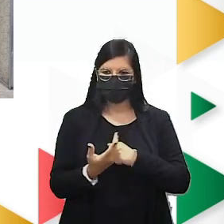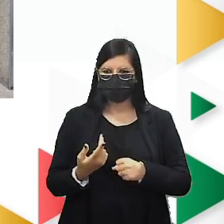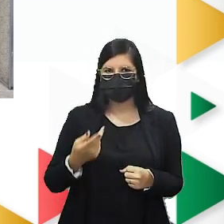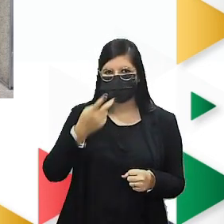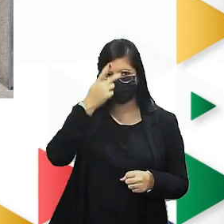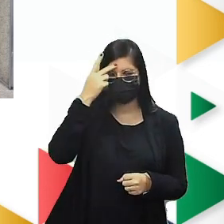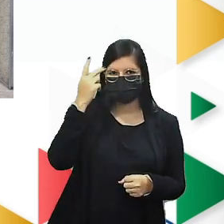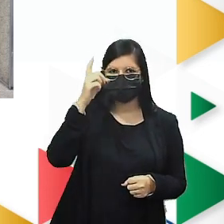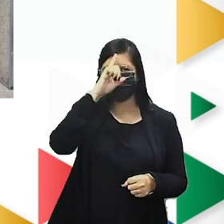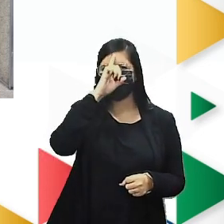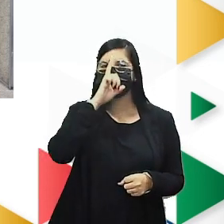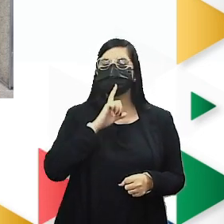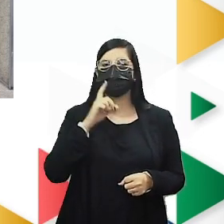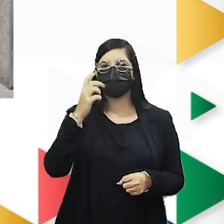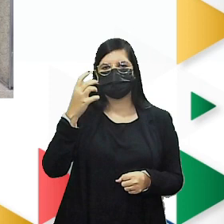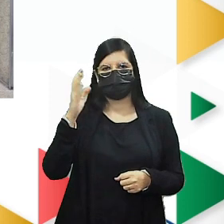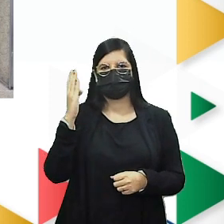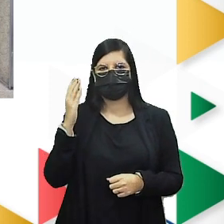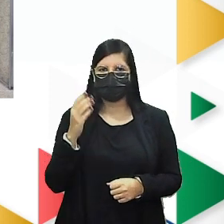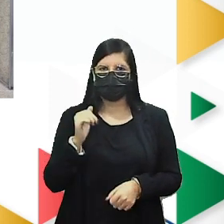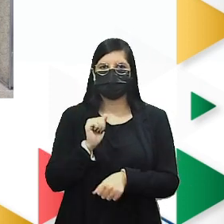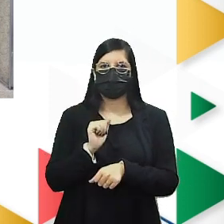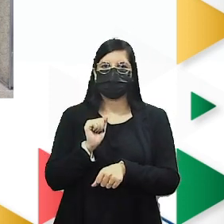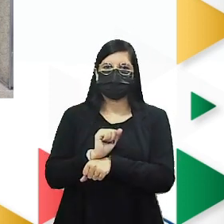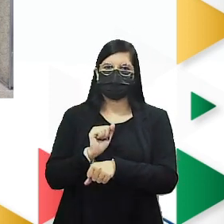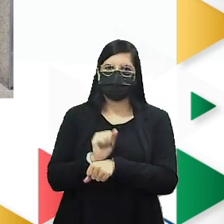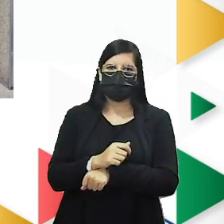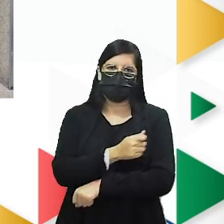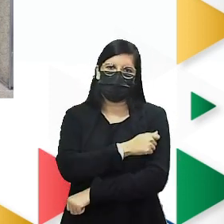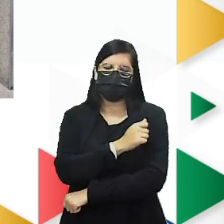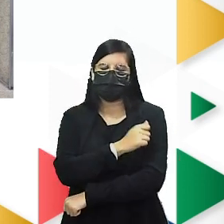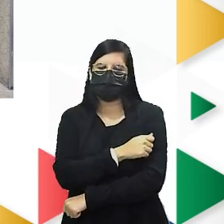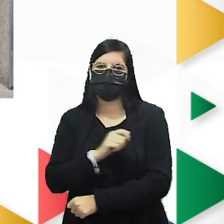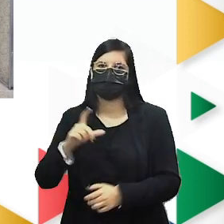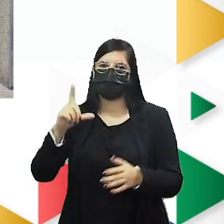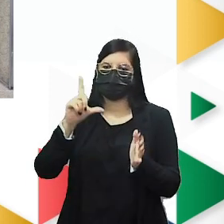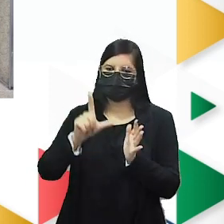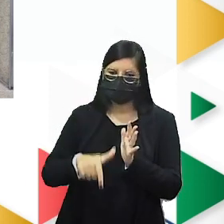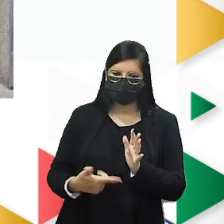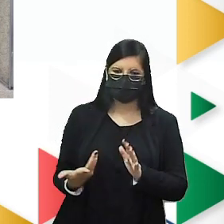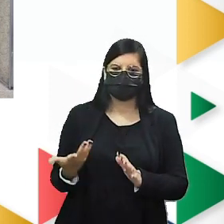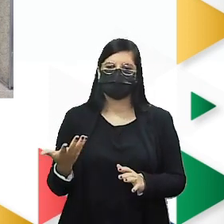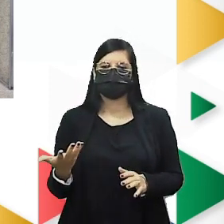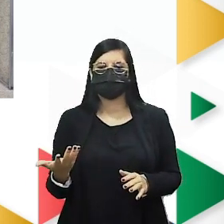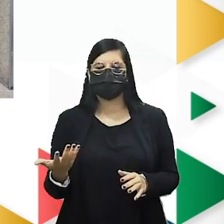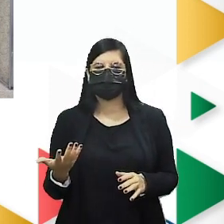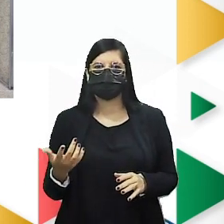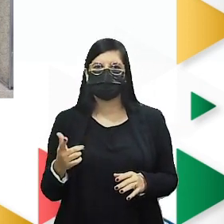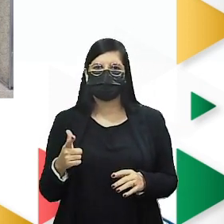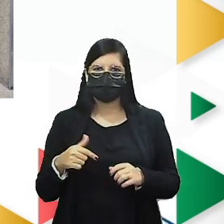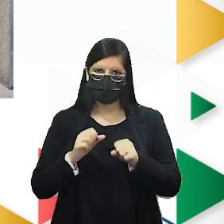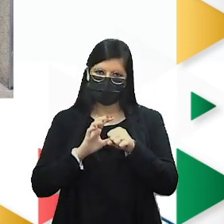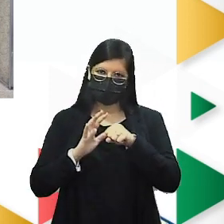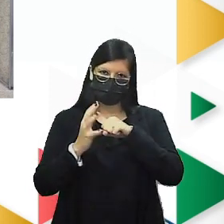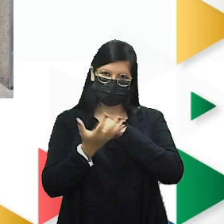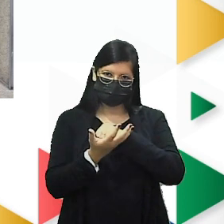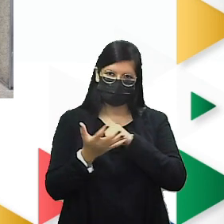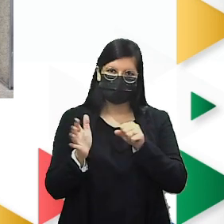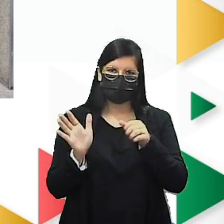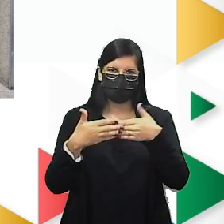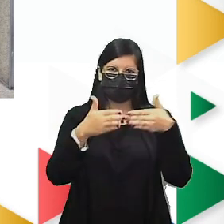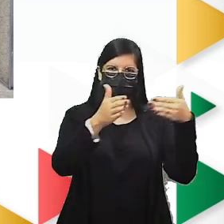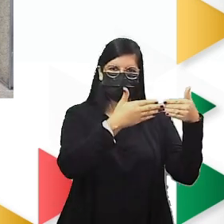diziam a loira do banheiro, chateada porque esperando os alunos que não estão, né? Na época que teve, né, o lockdown, então as aulas foram